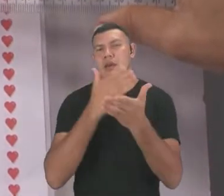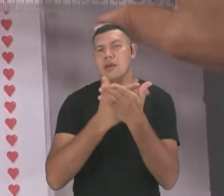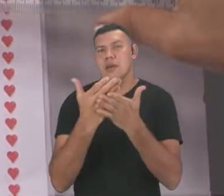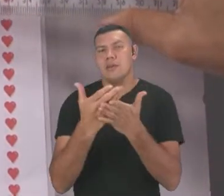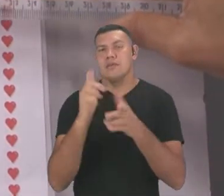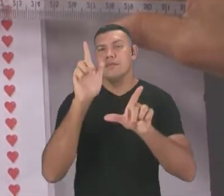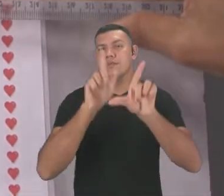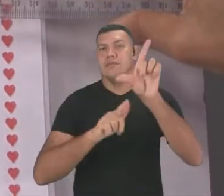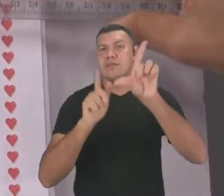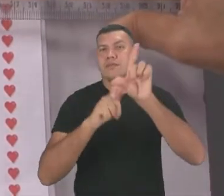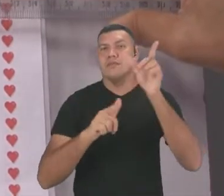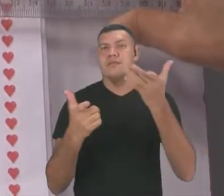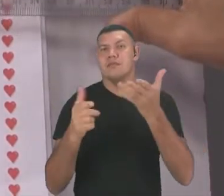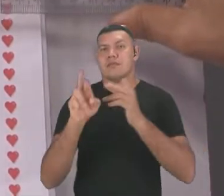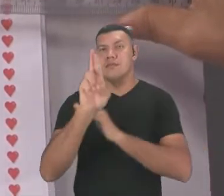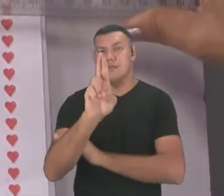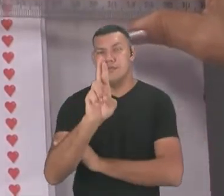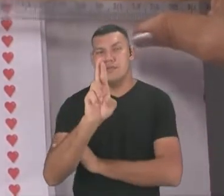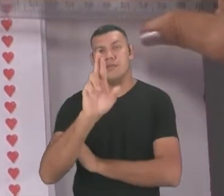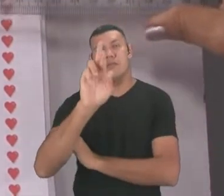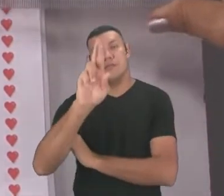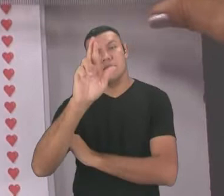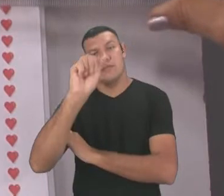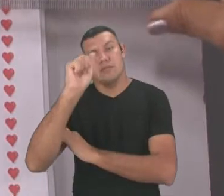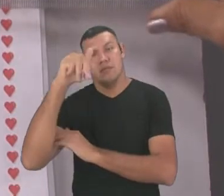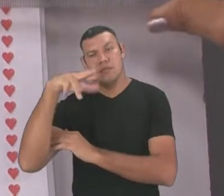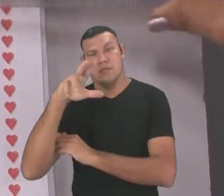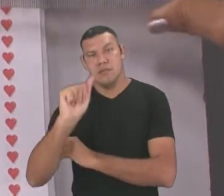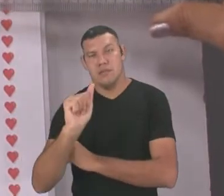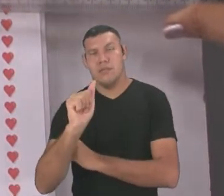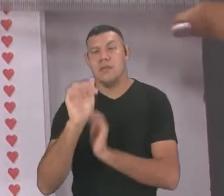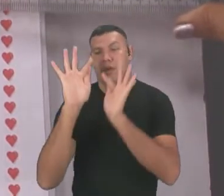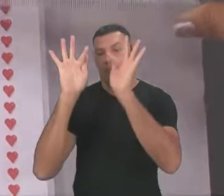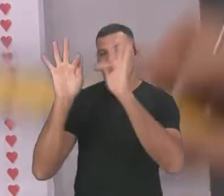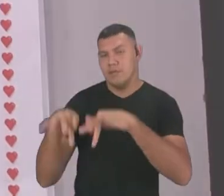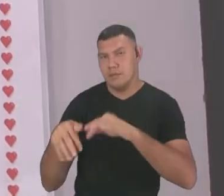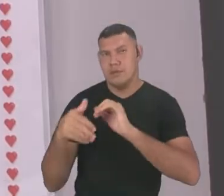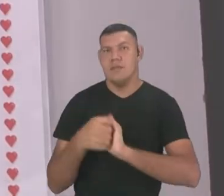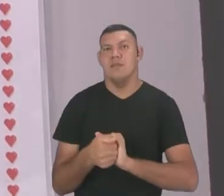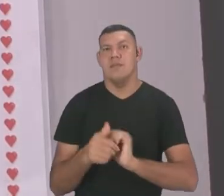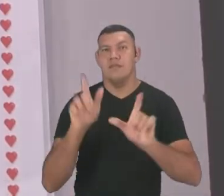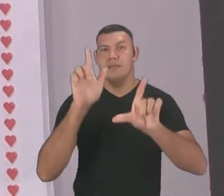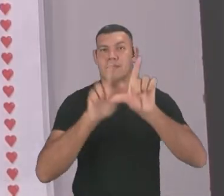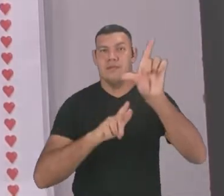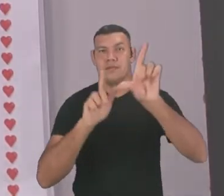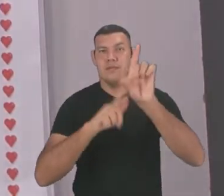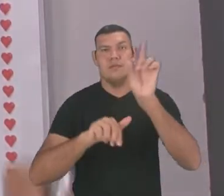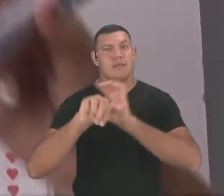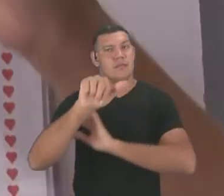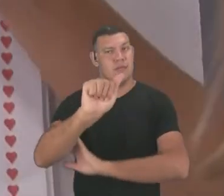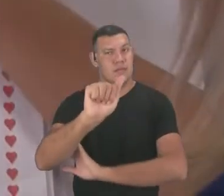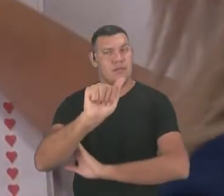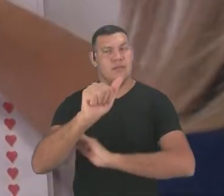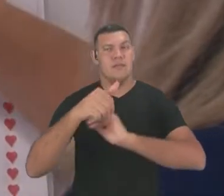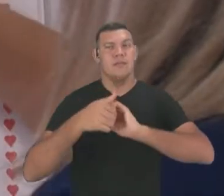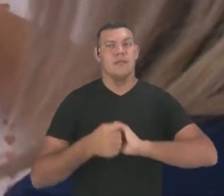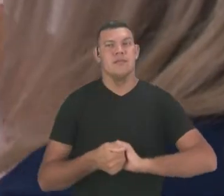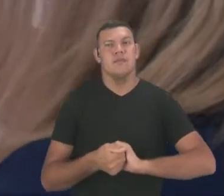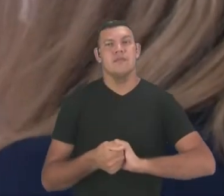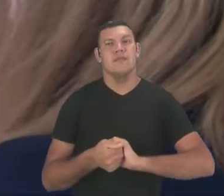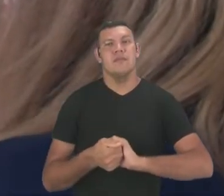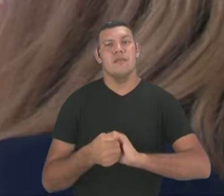inicia com a letra R rama Qual é o som final má termina com a letra A